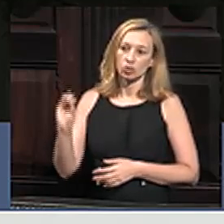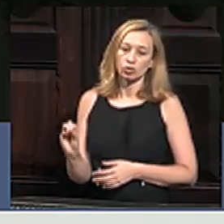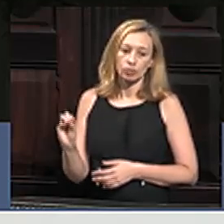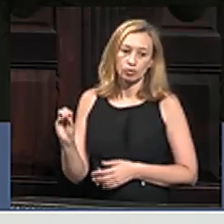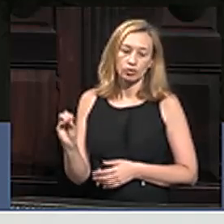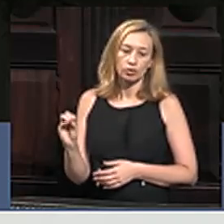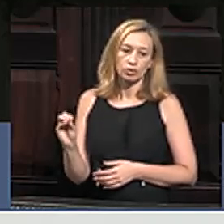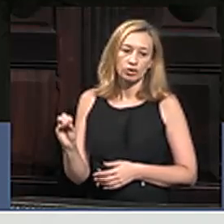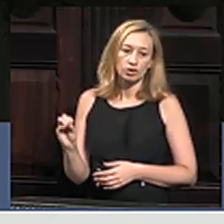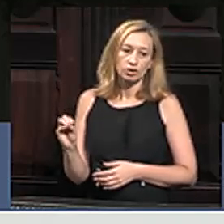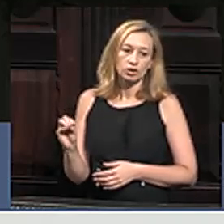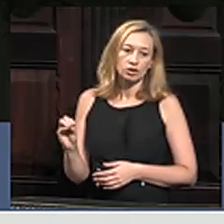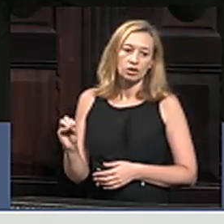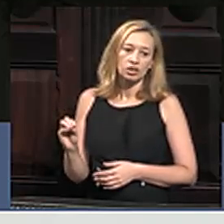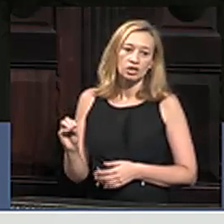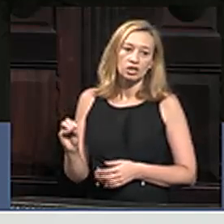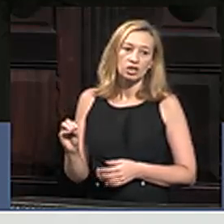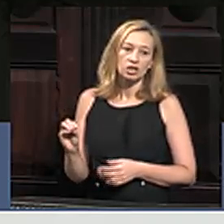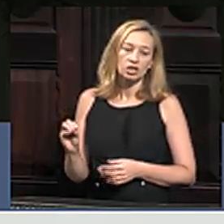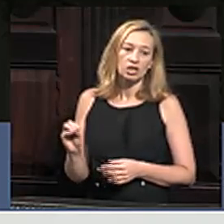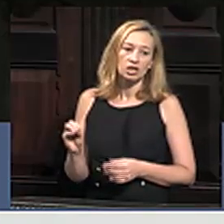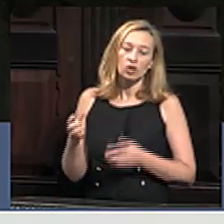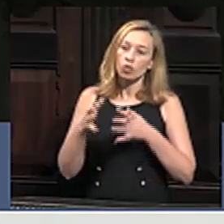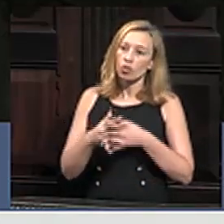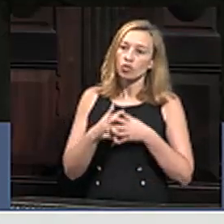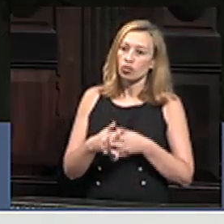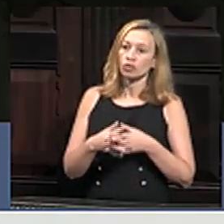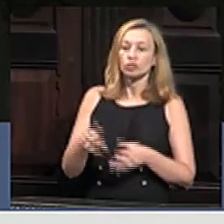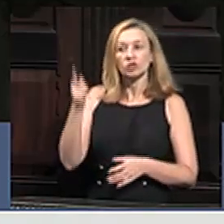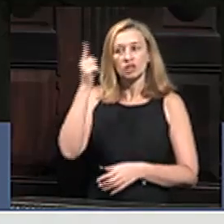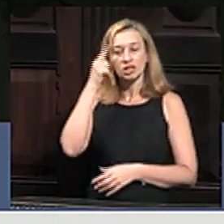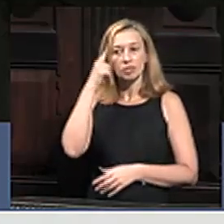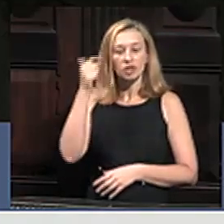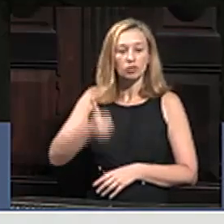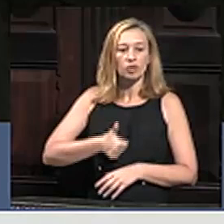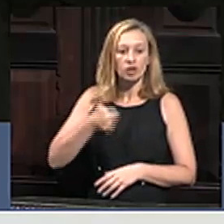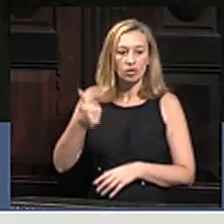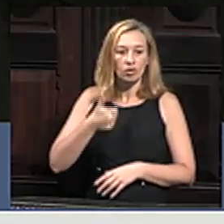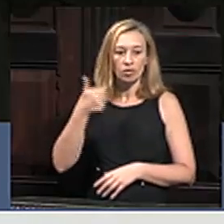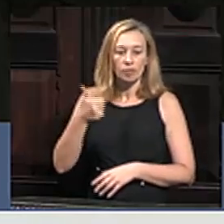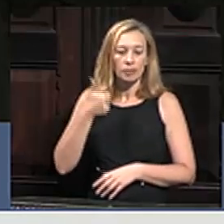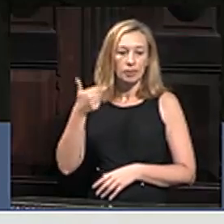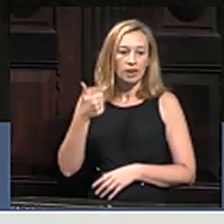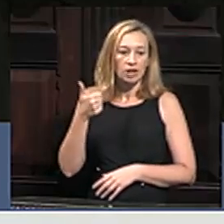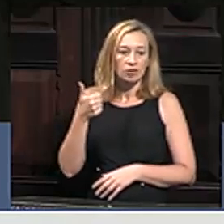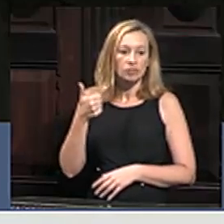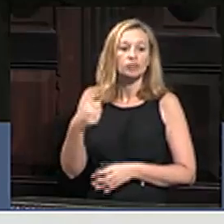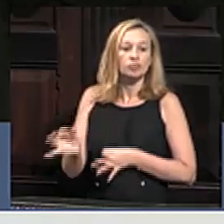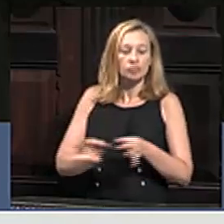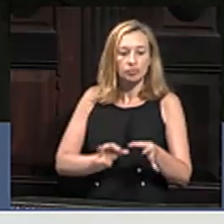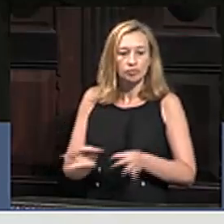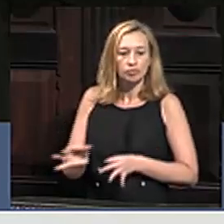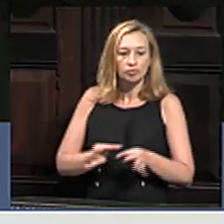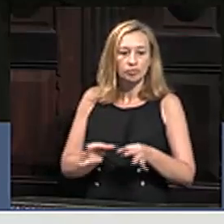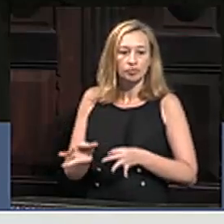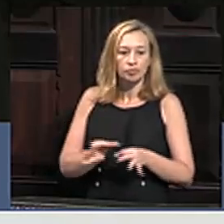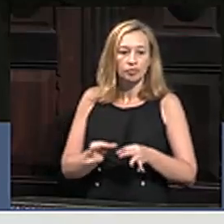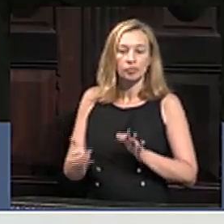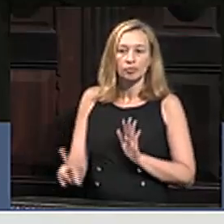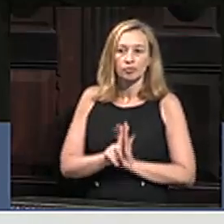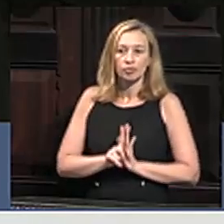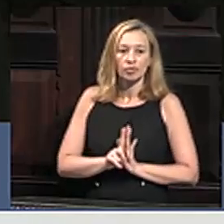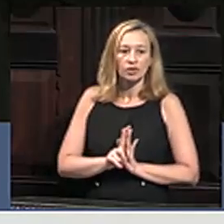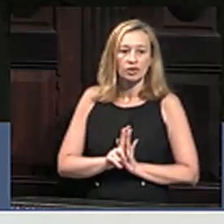que, no meu entendimento, deve estar conceituado num projeto de